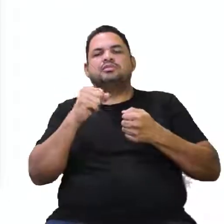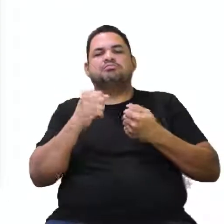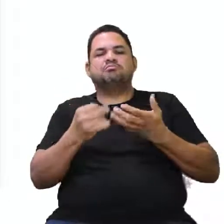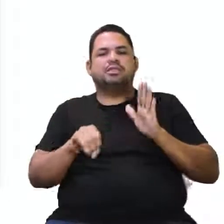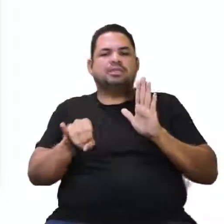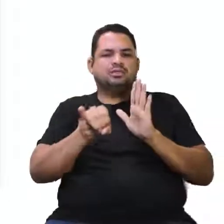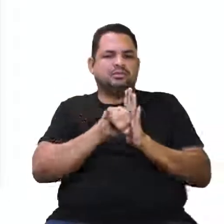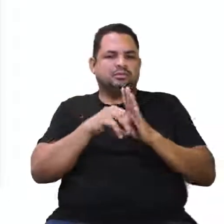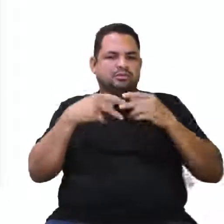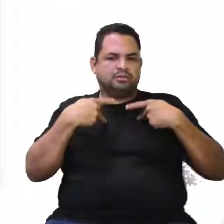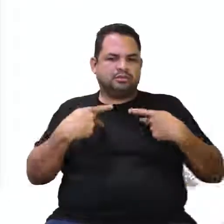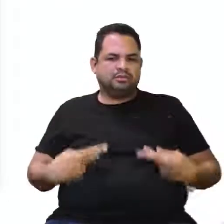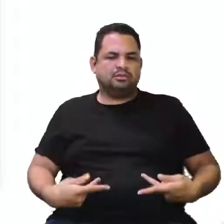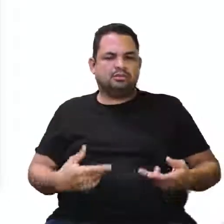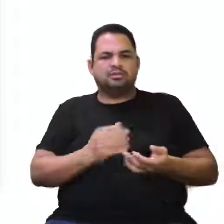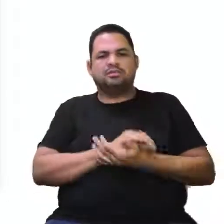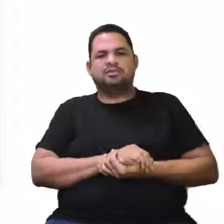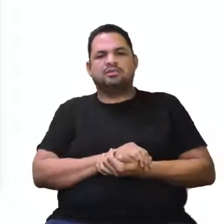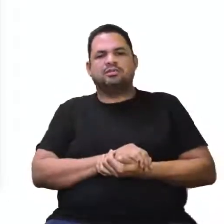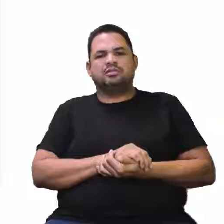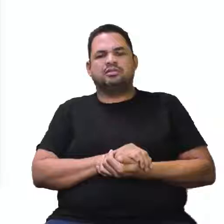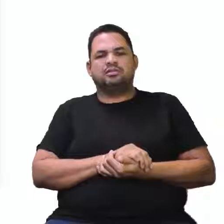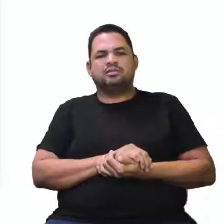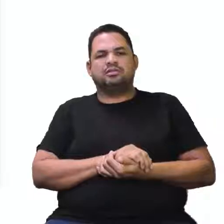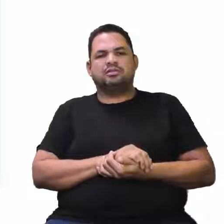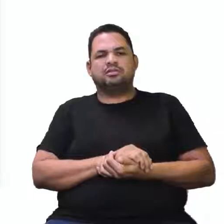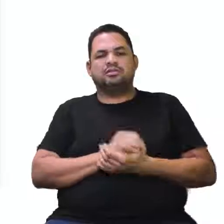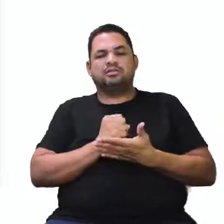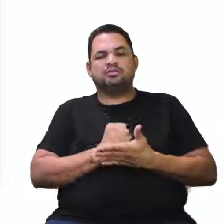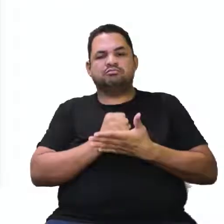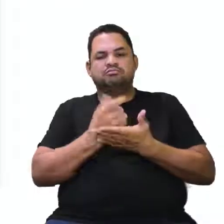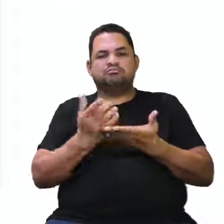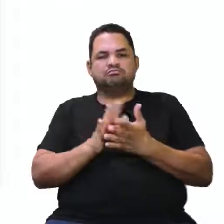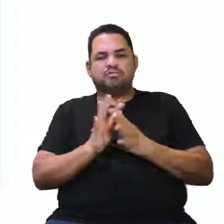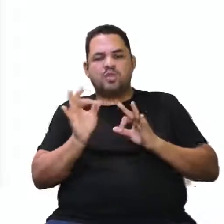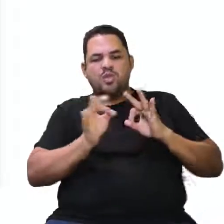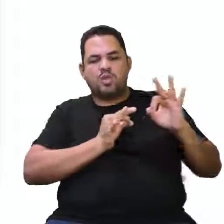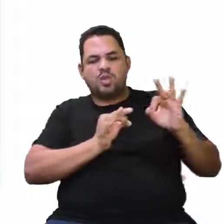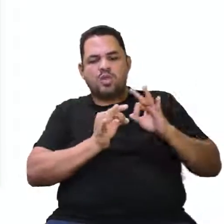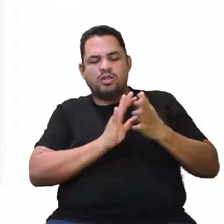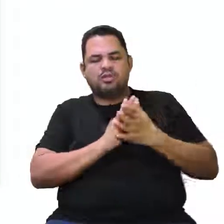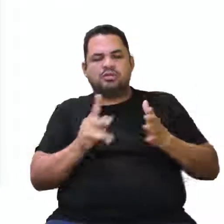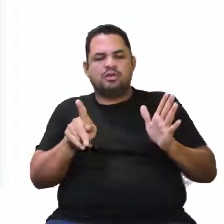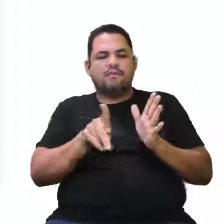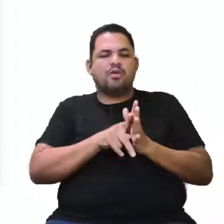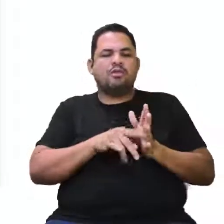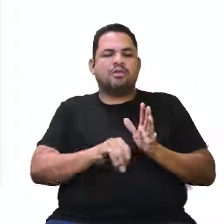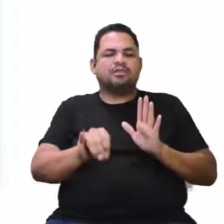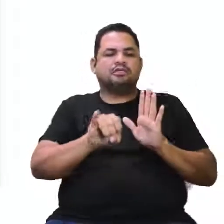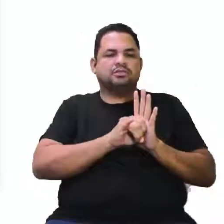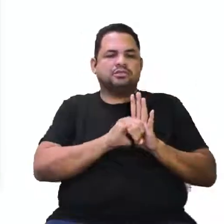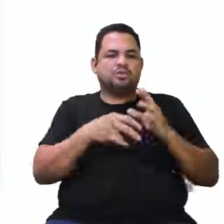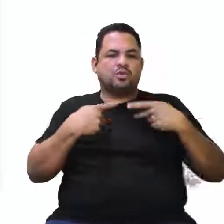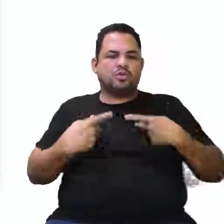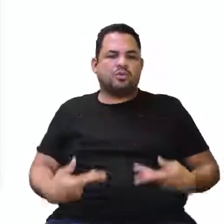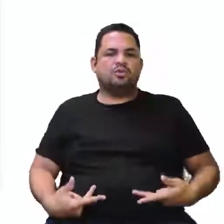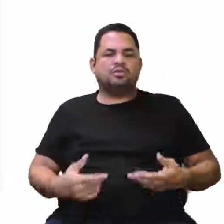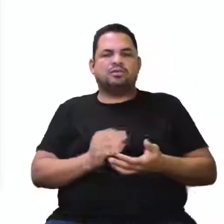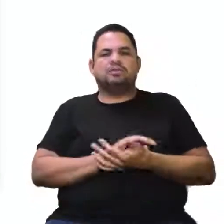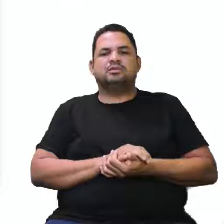trazer aí para o teu corpo, né? Vai ajudar você a construir essa sua identidade corporal,